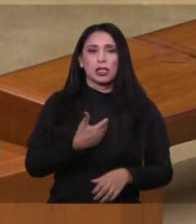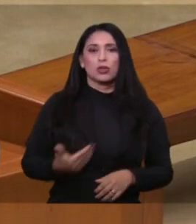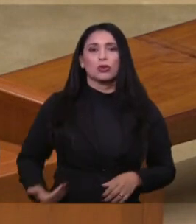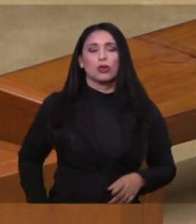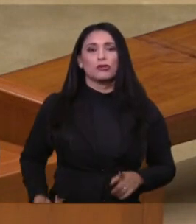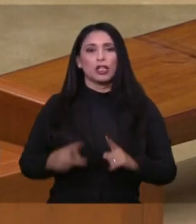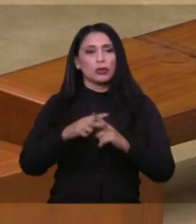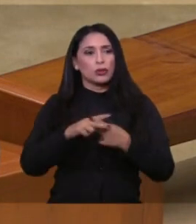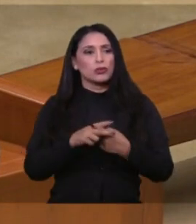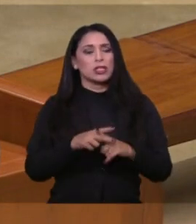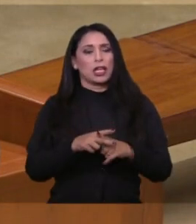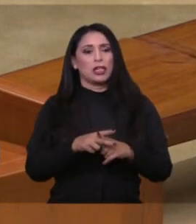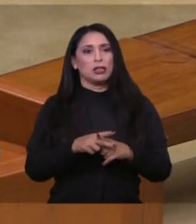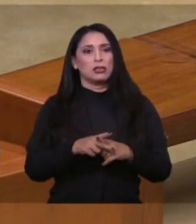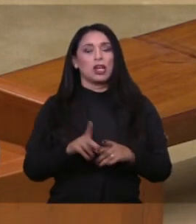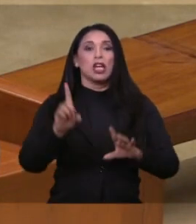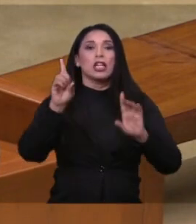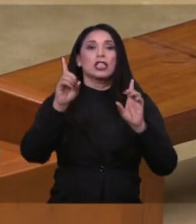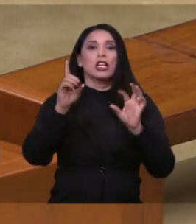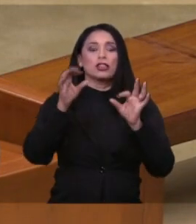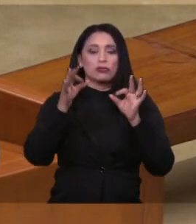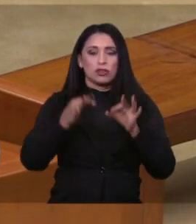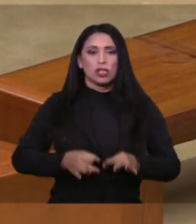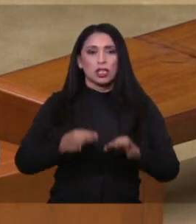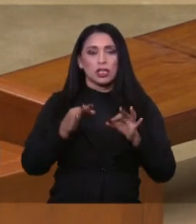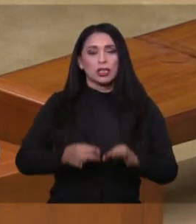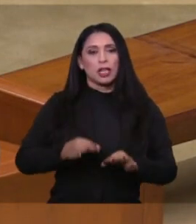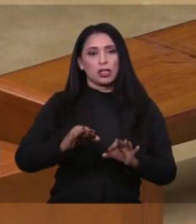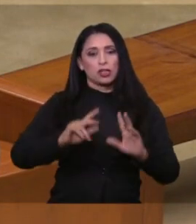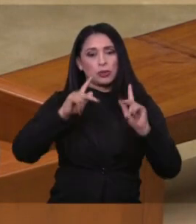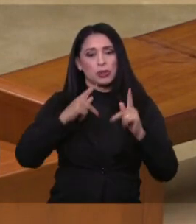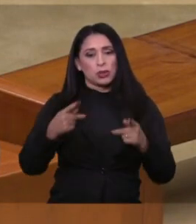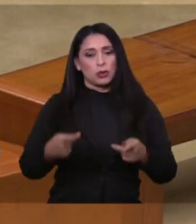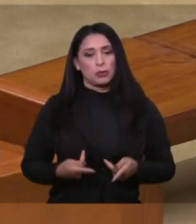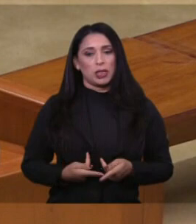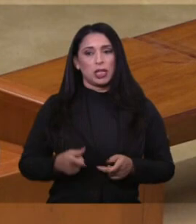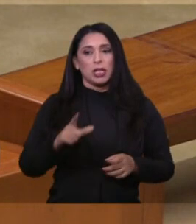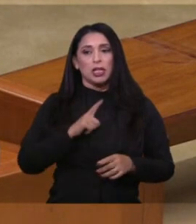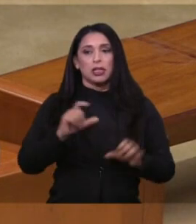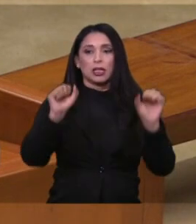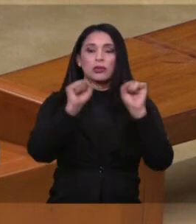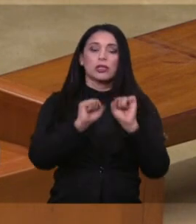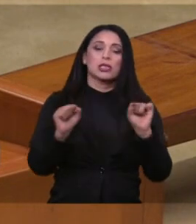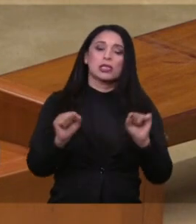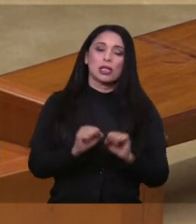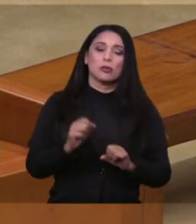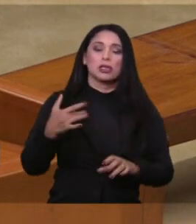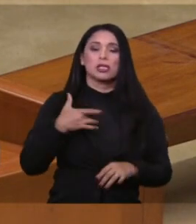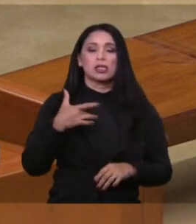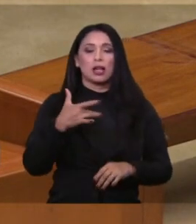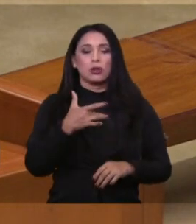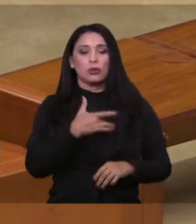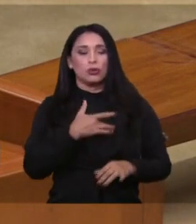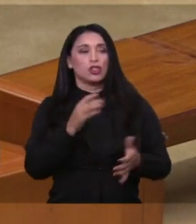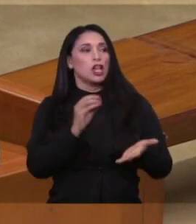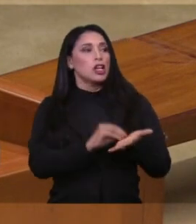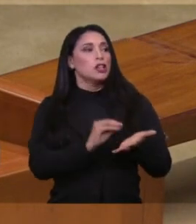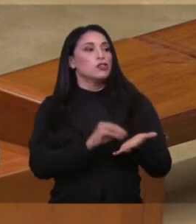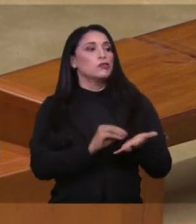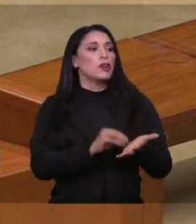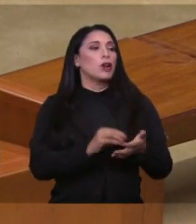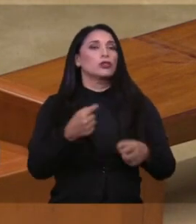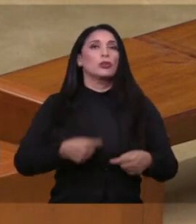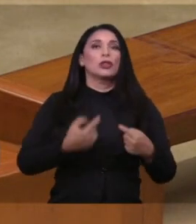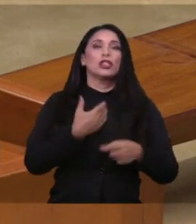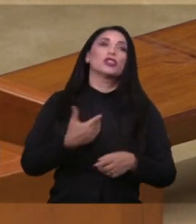Ainda no âmbito da dignidade da pessoa humana, nós temos um sistema de saúde, nós temos uma ausência de políticas públicas efetivas de promoção